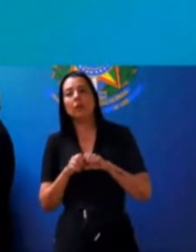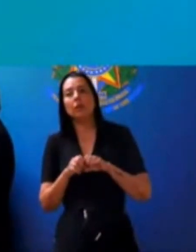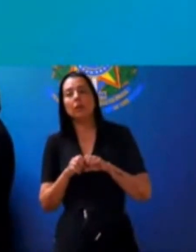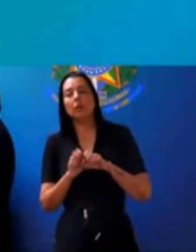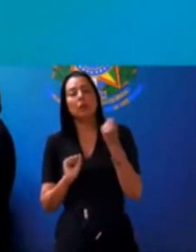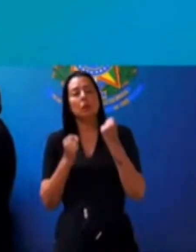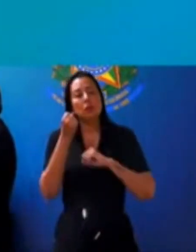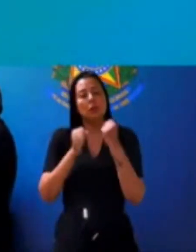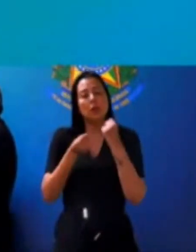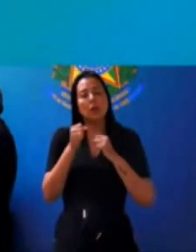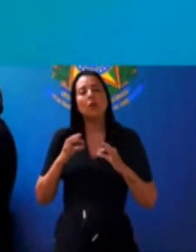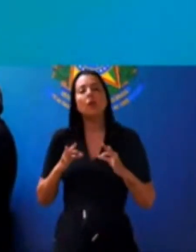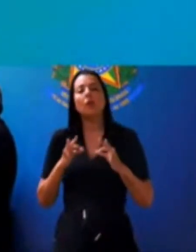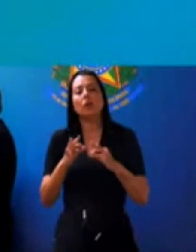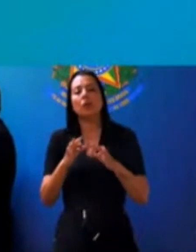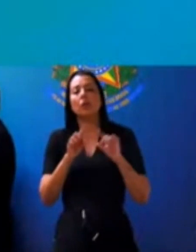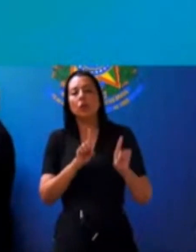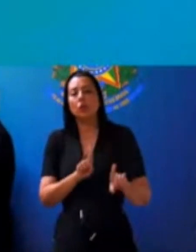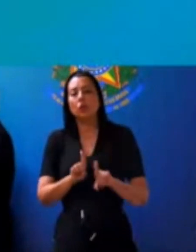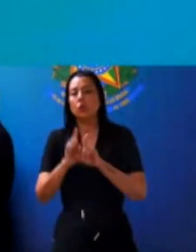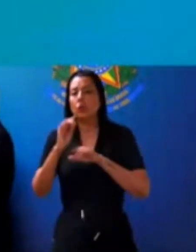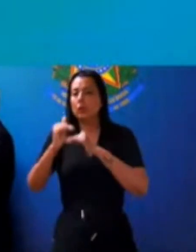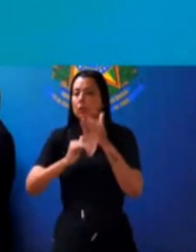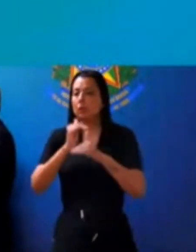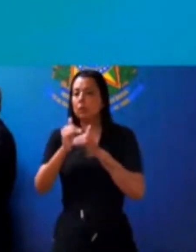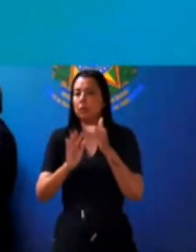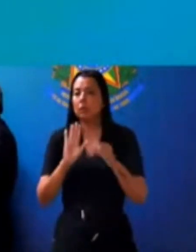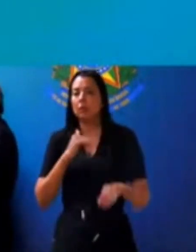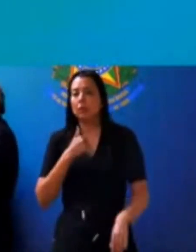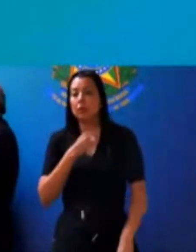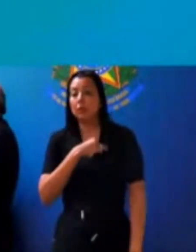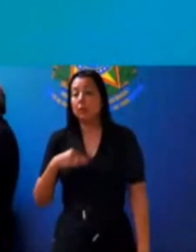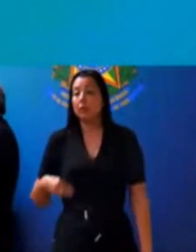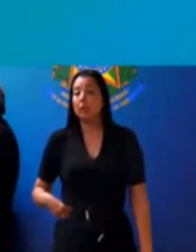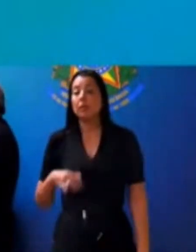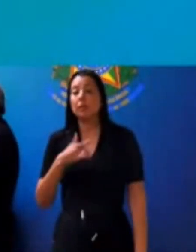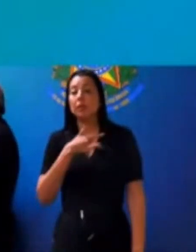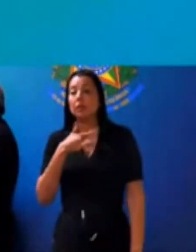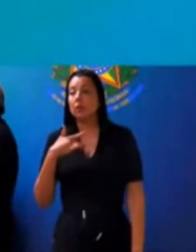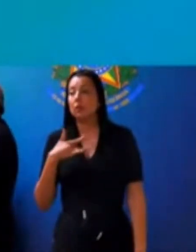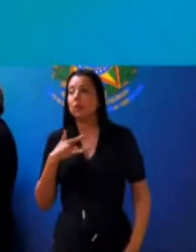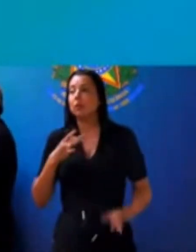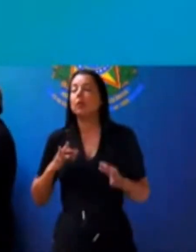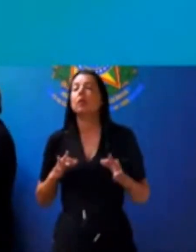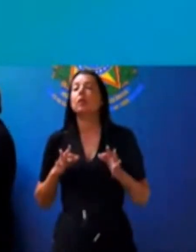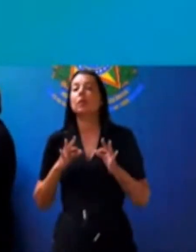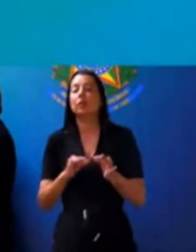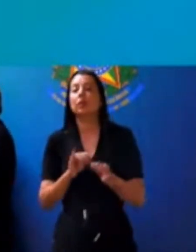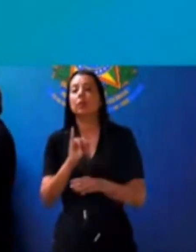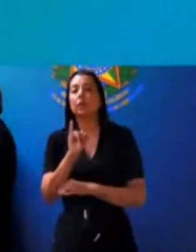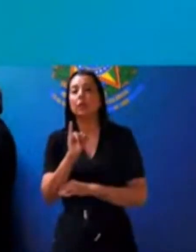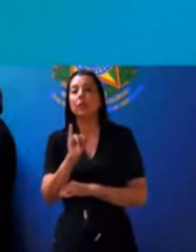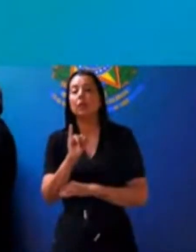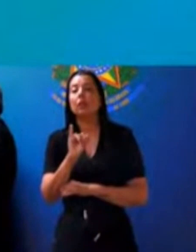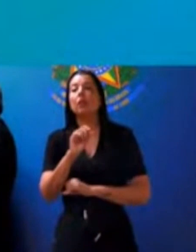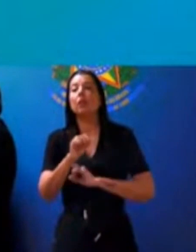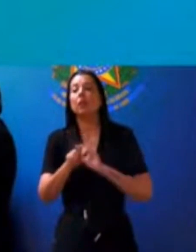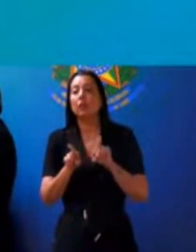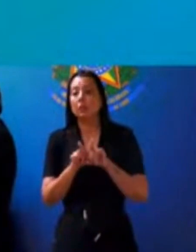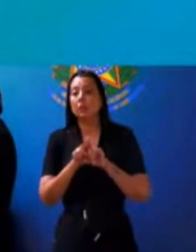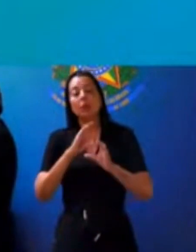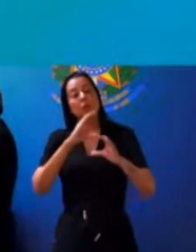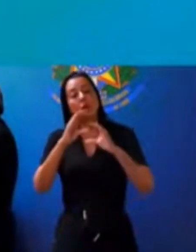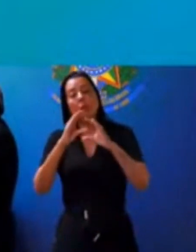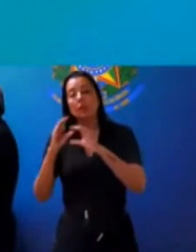de saúde uma parceria que nós vamos desenvolver com a nossa ministra da Saúde as tecnologias da informação e da comunicação